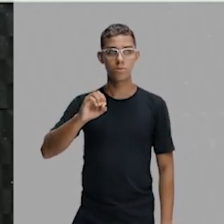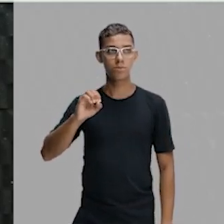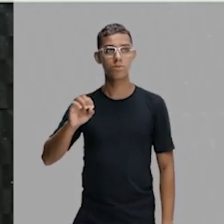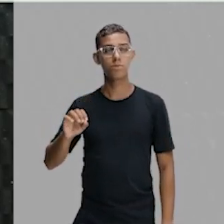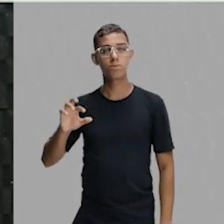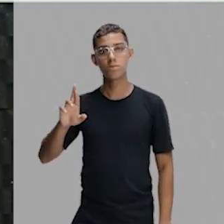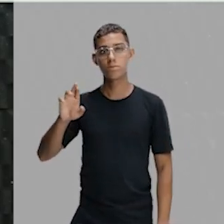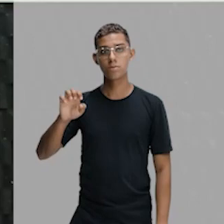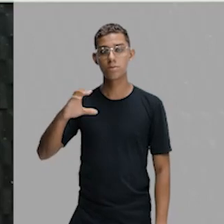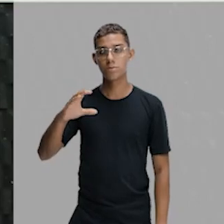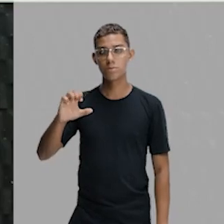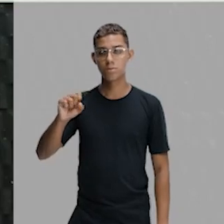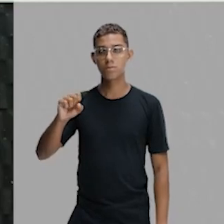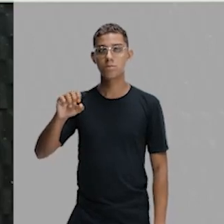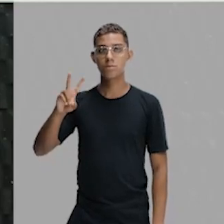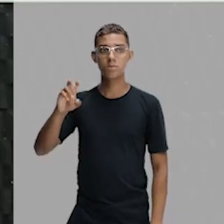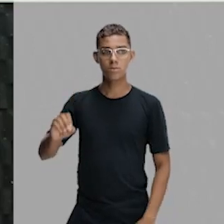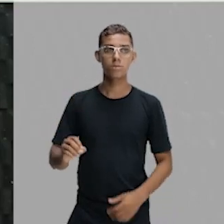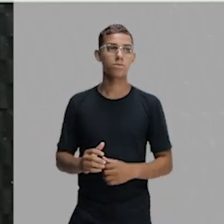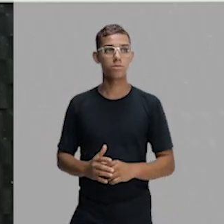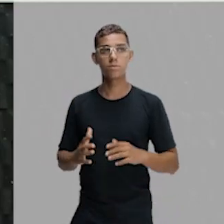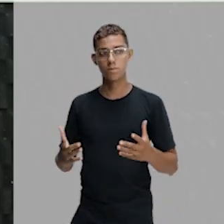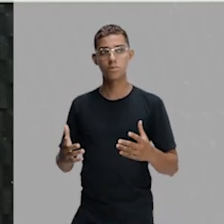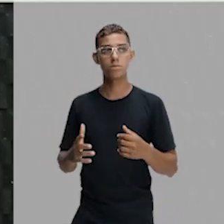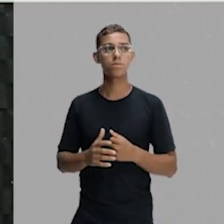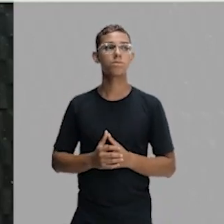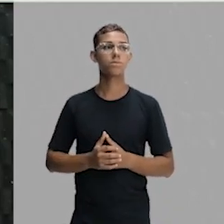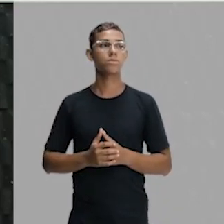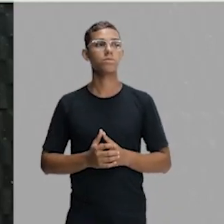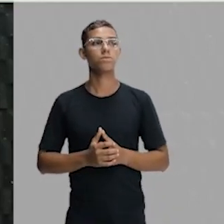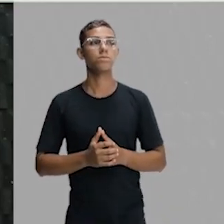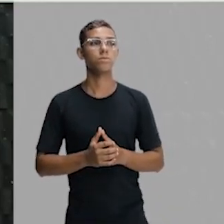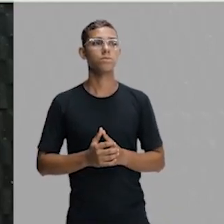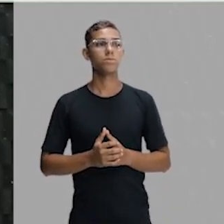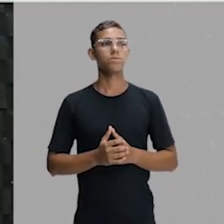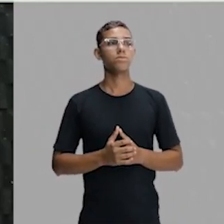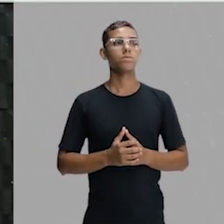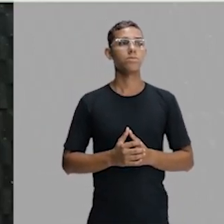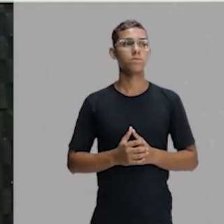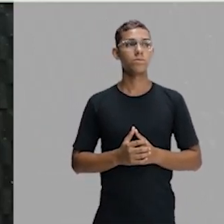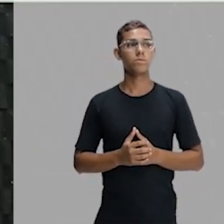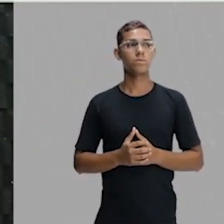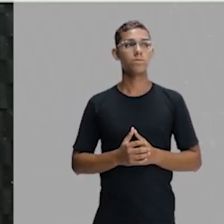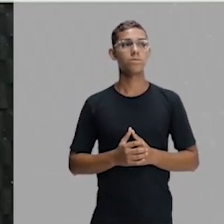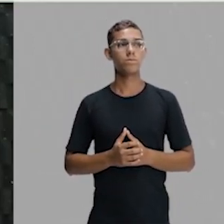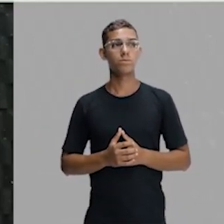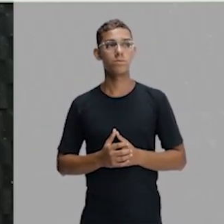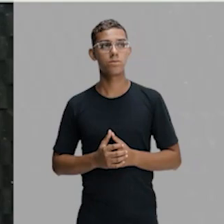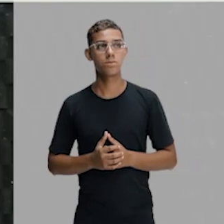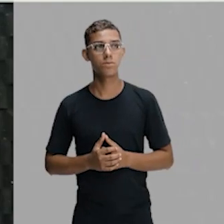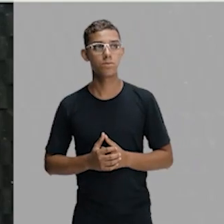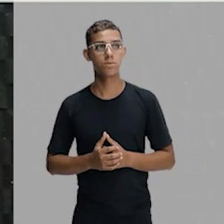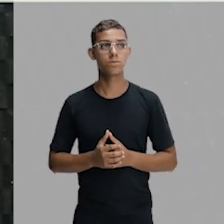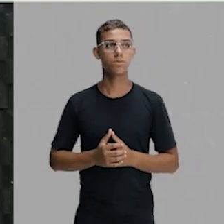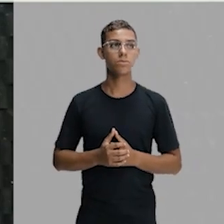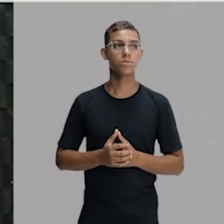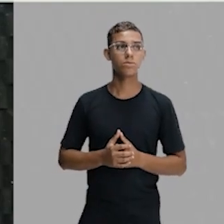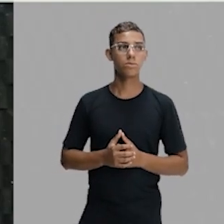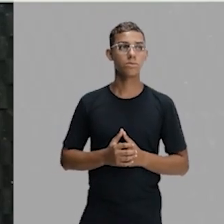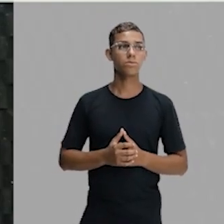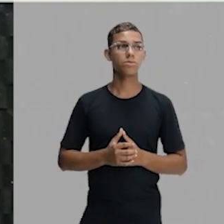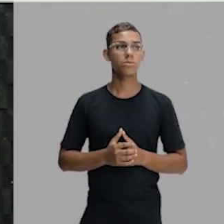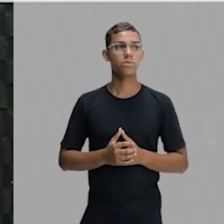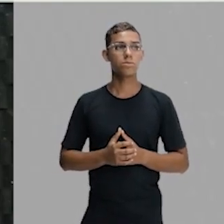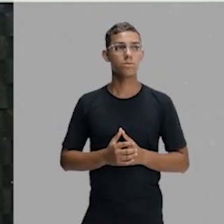diferentes. Então, ele é heterozigoto. Eu vou puxar aqui a setinha para dizer o nome desse genótipo aqui, ó. O nome